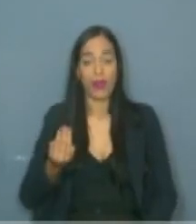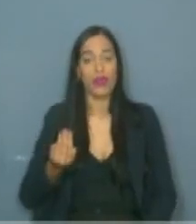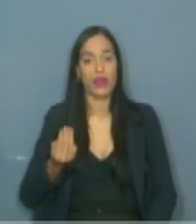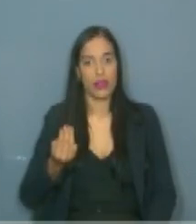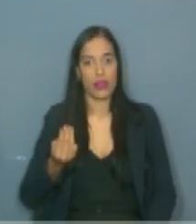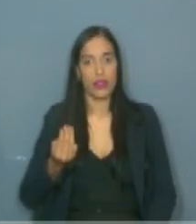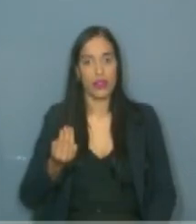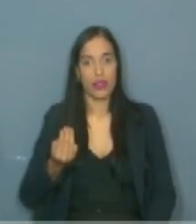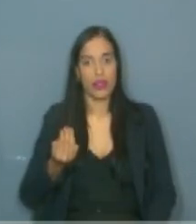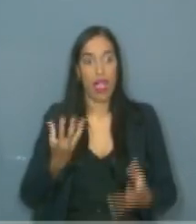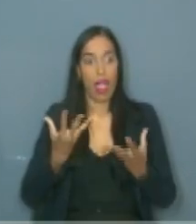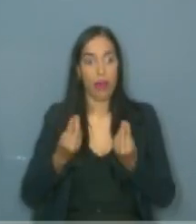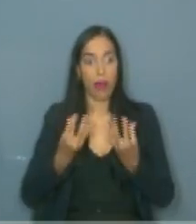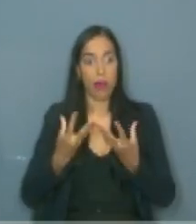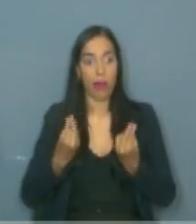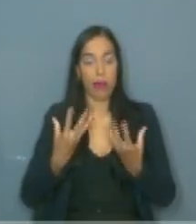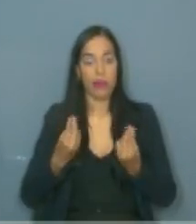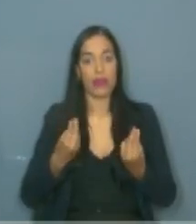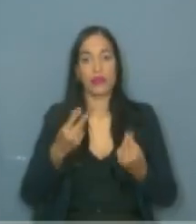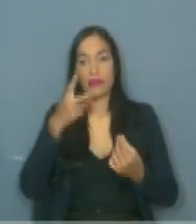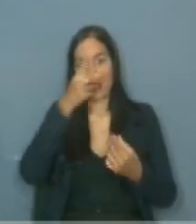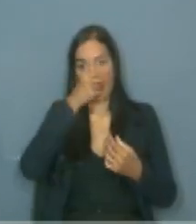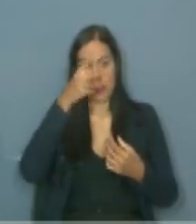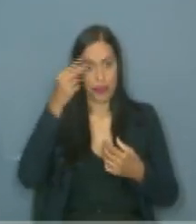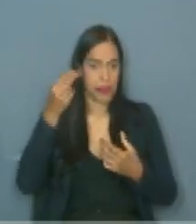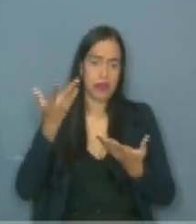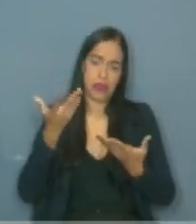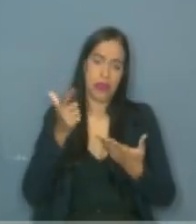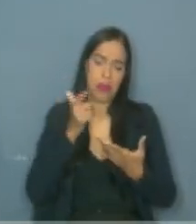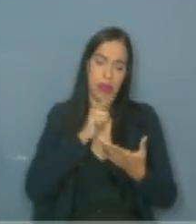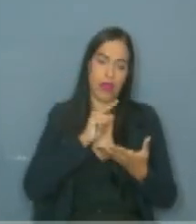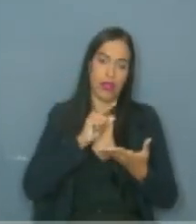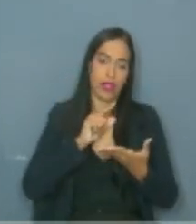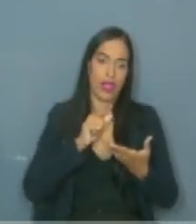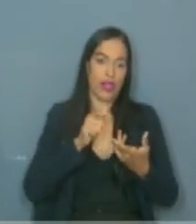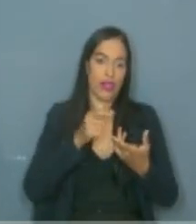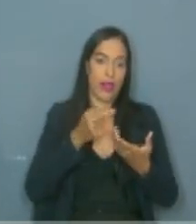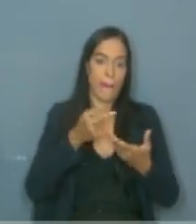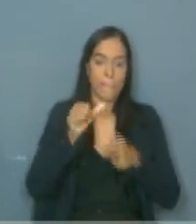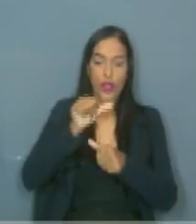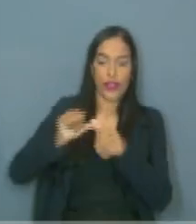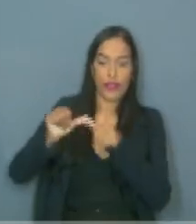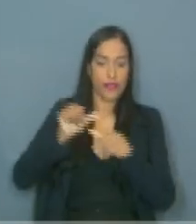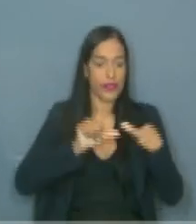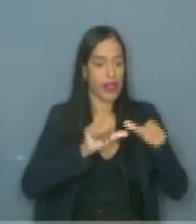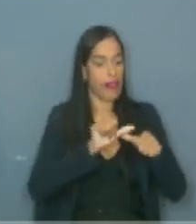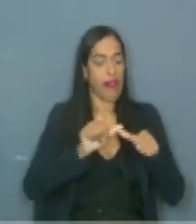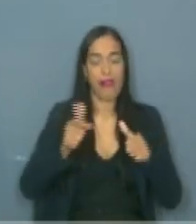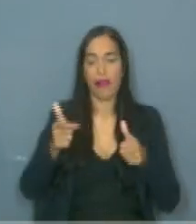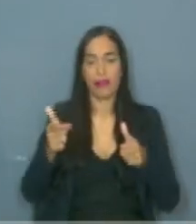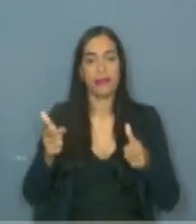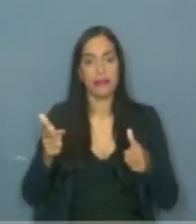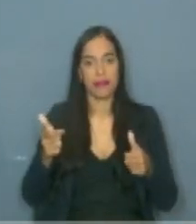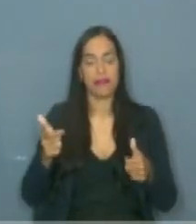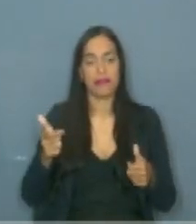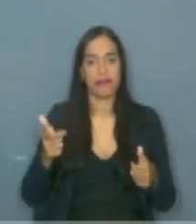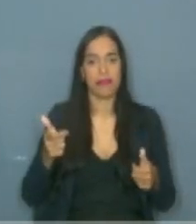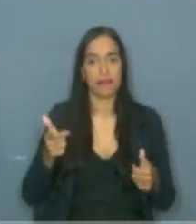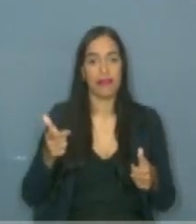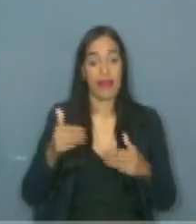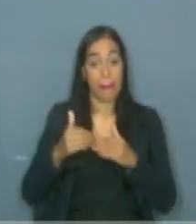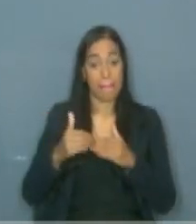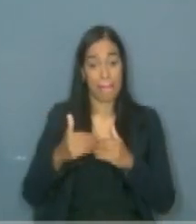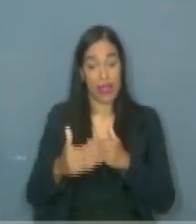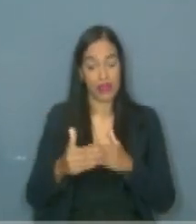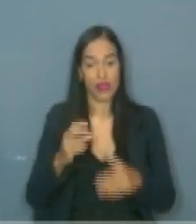É muito dinheiro para a prefeitura botar onde quiser, a qualquer momento, sem perguntar para essa casa. Passou de